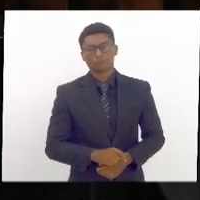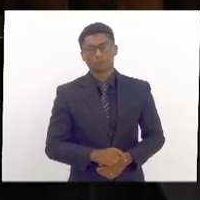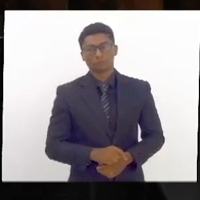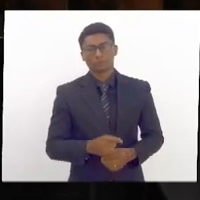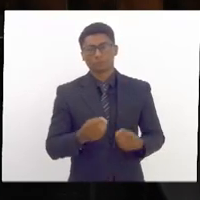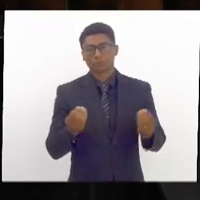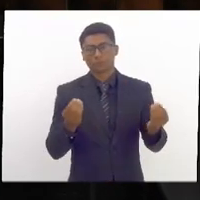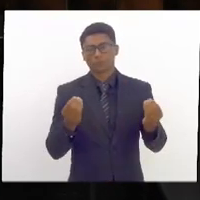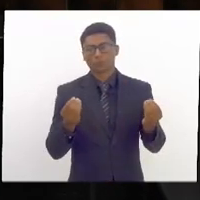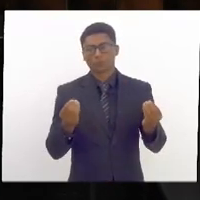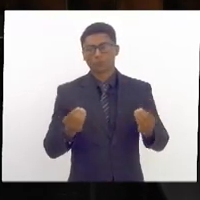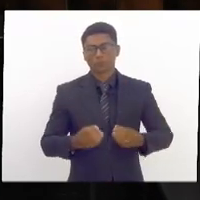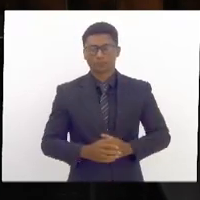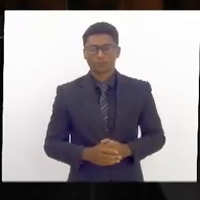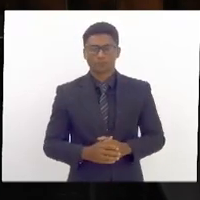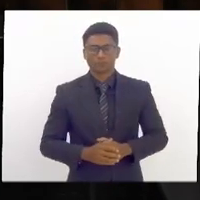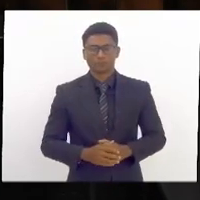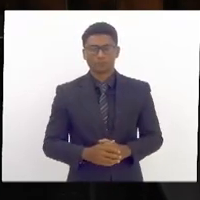como?